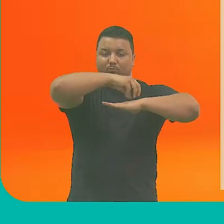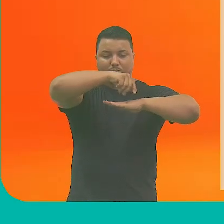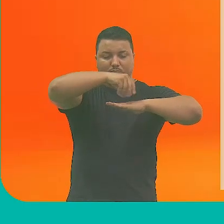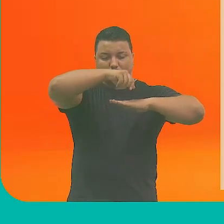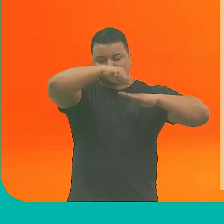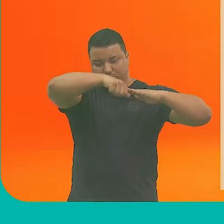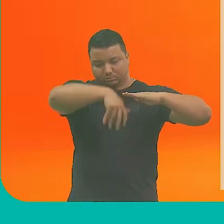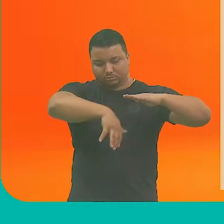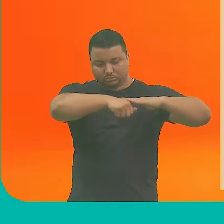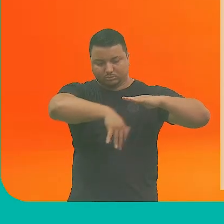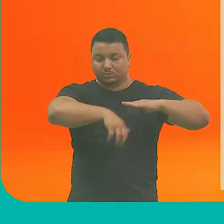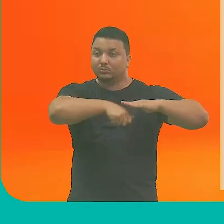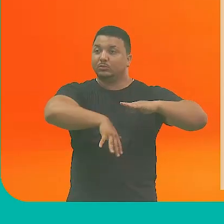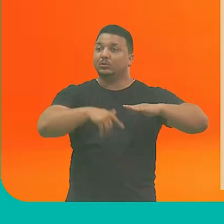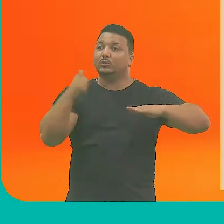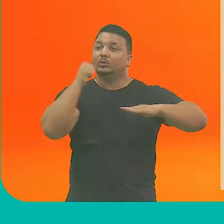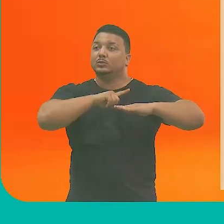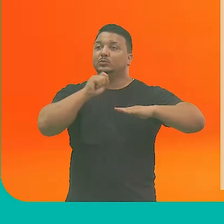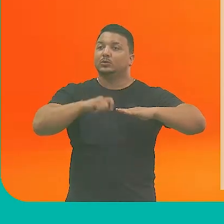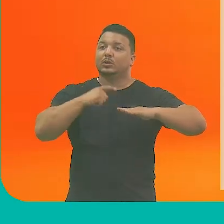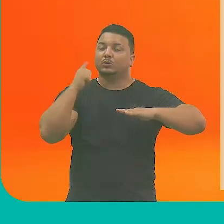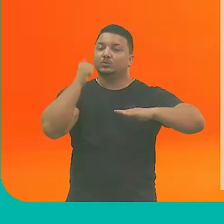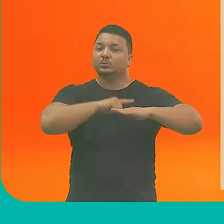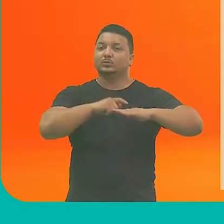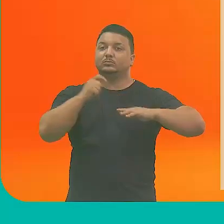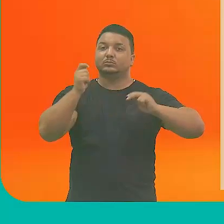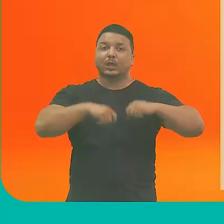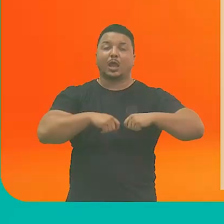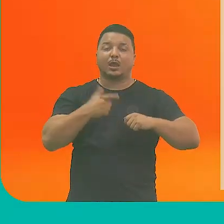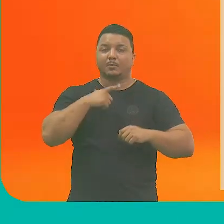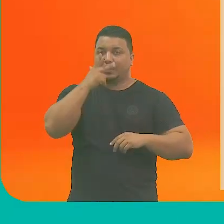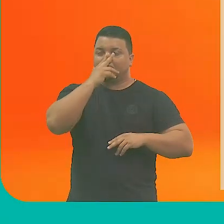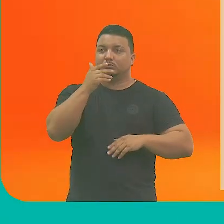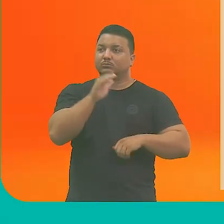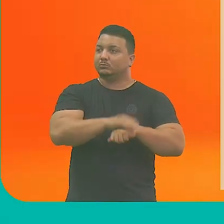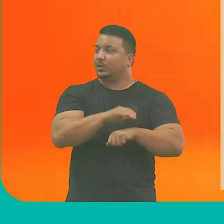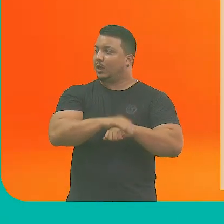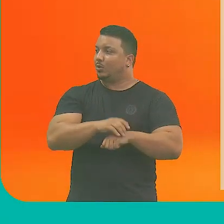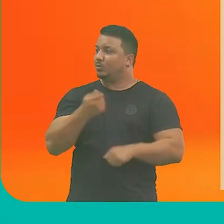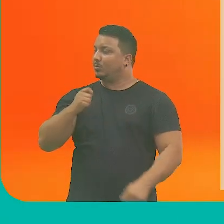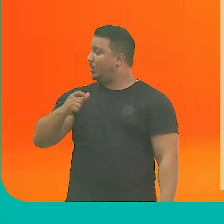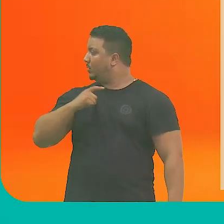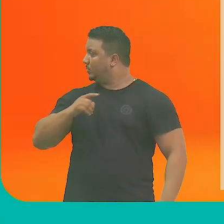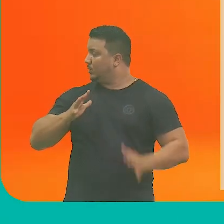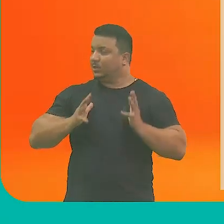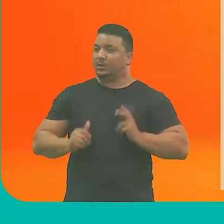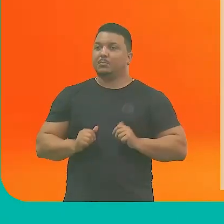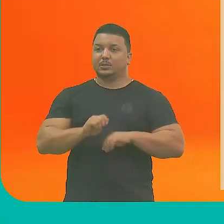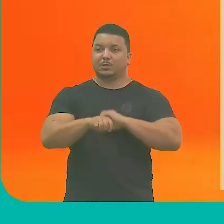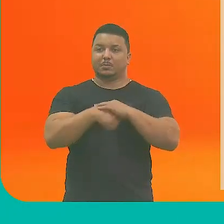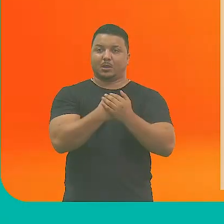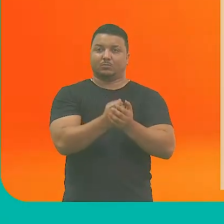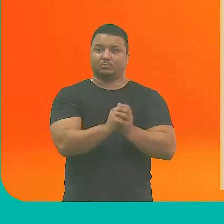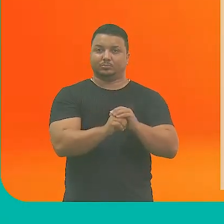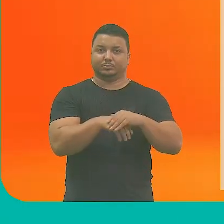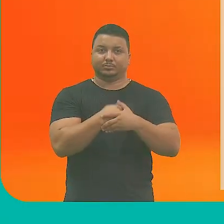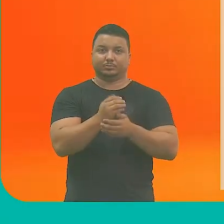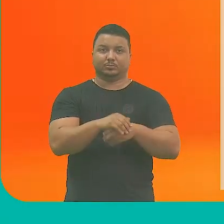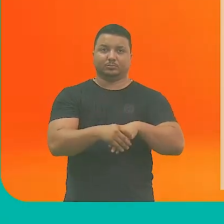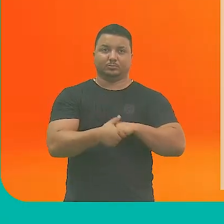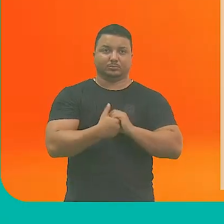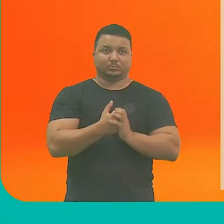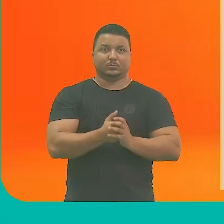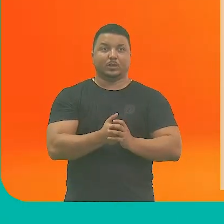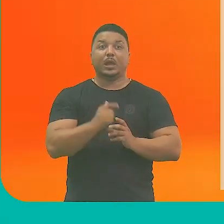que automatiza sua abertura e seu fechamento durante a limpeza das mãos. A